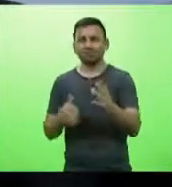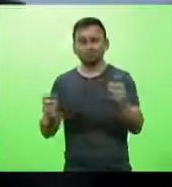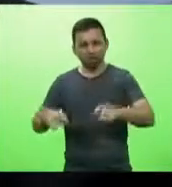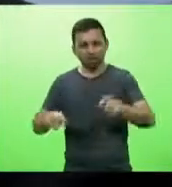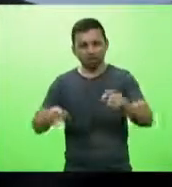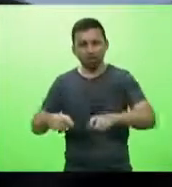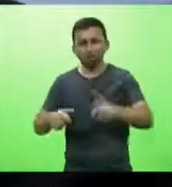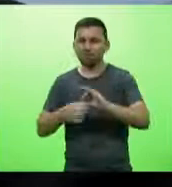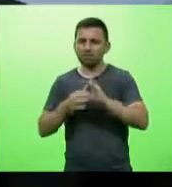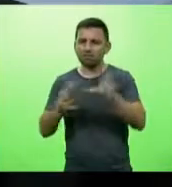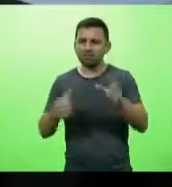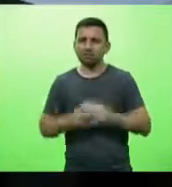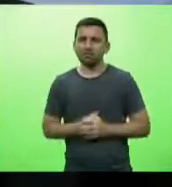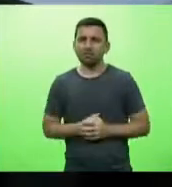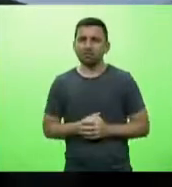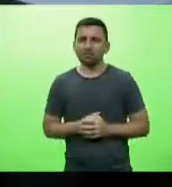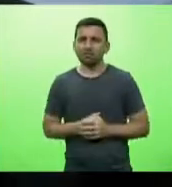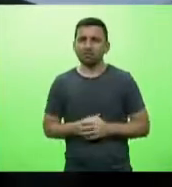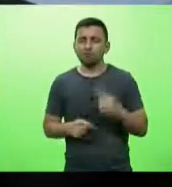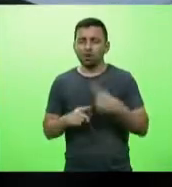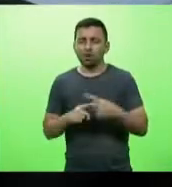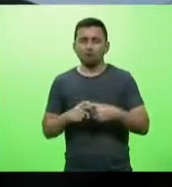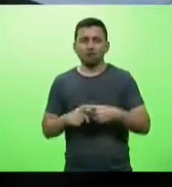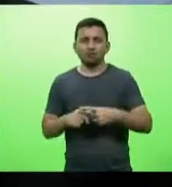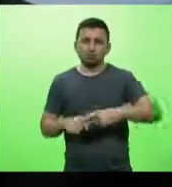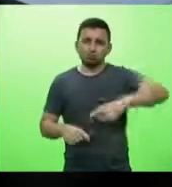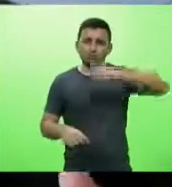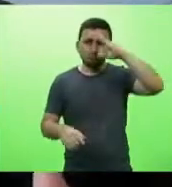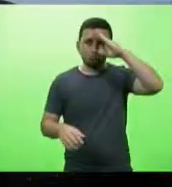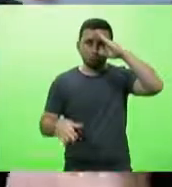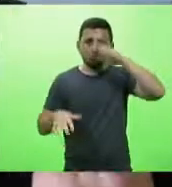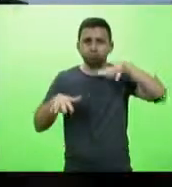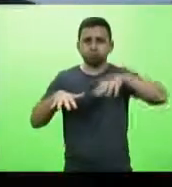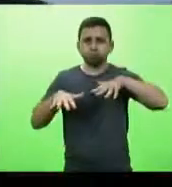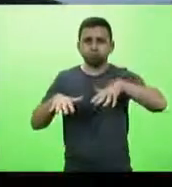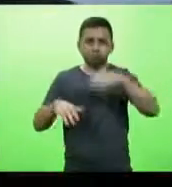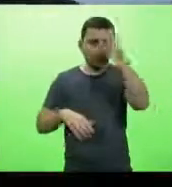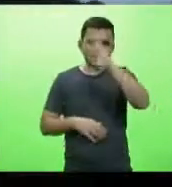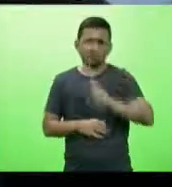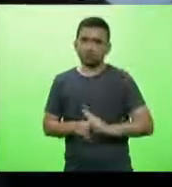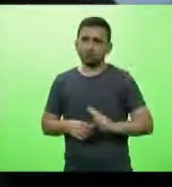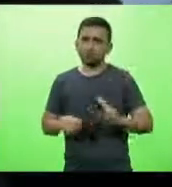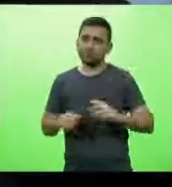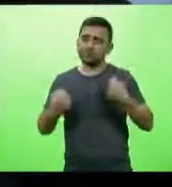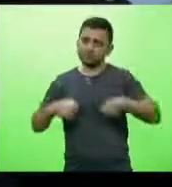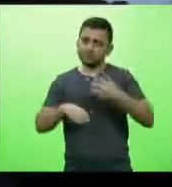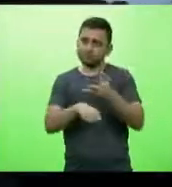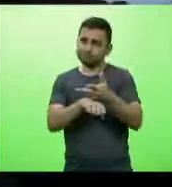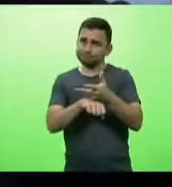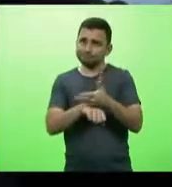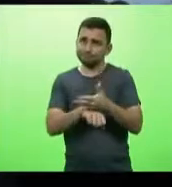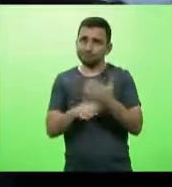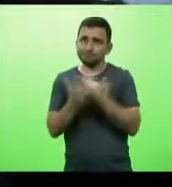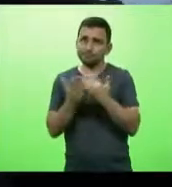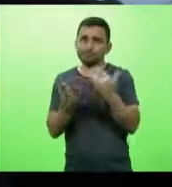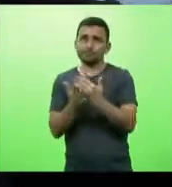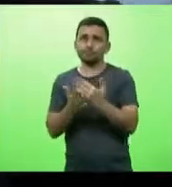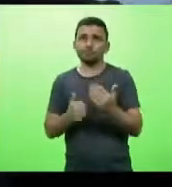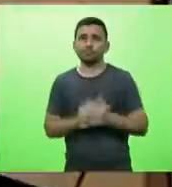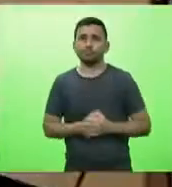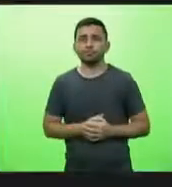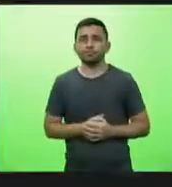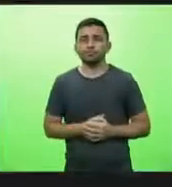combate à Covid. Que o Exército Brasileiro também faça a sua parte para que a gente possa dar agilidade em todo esse procedimento.